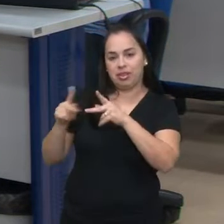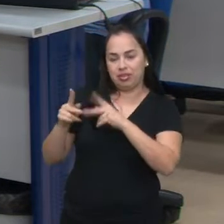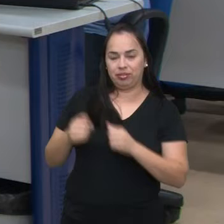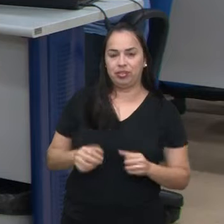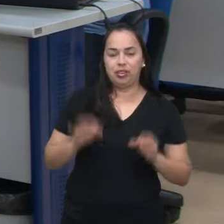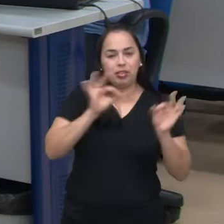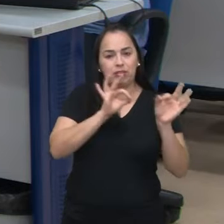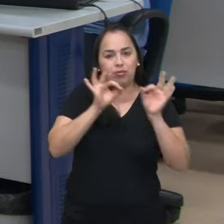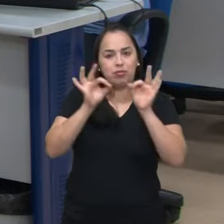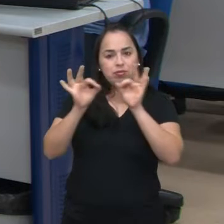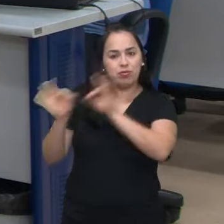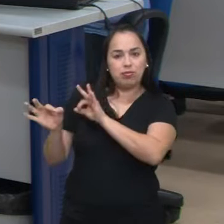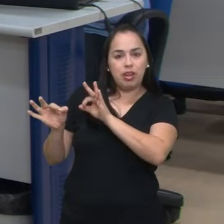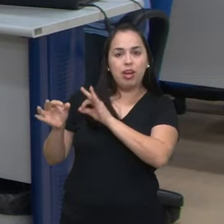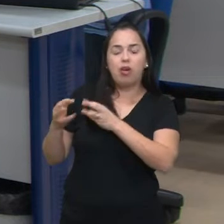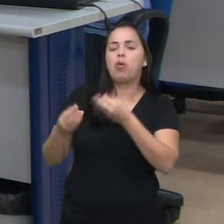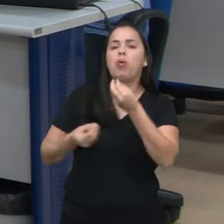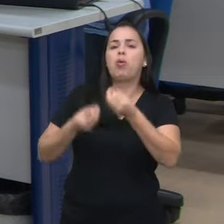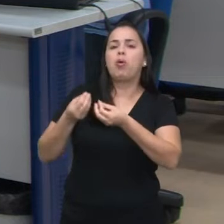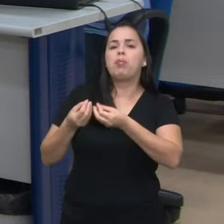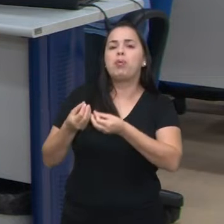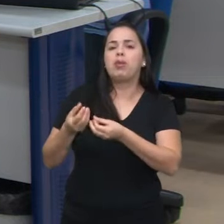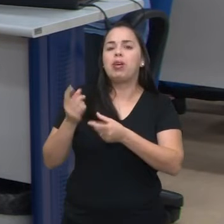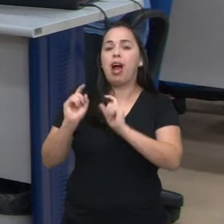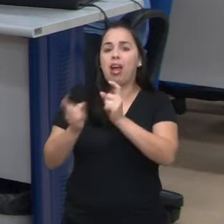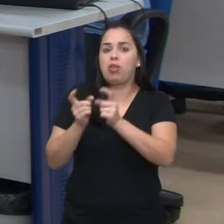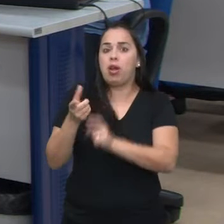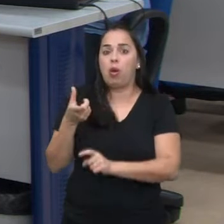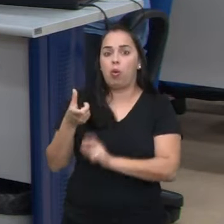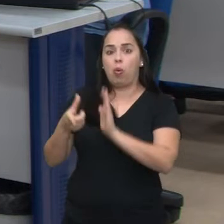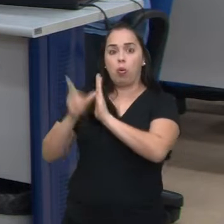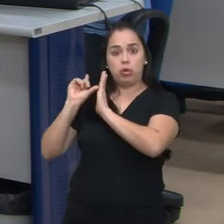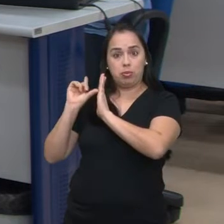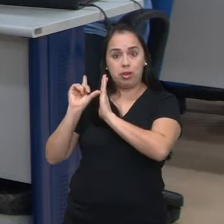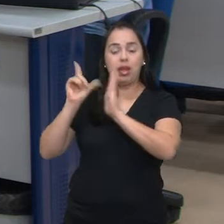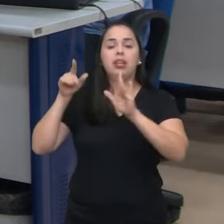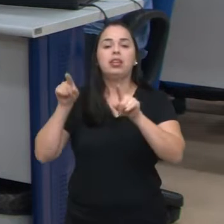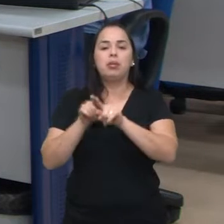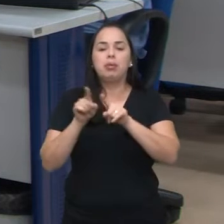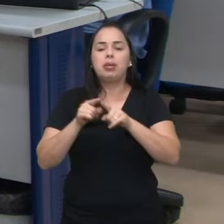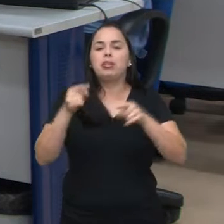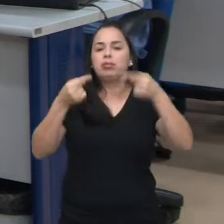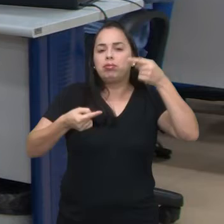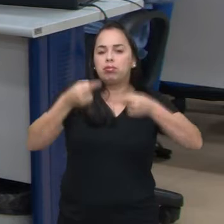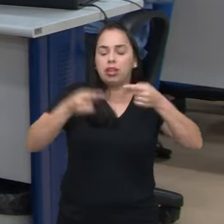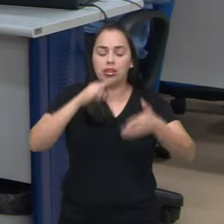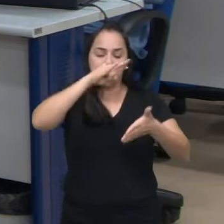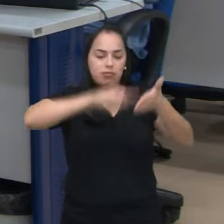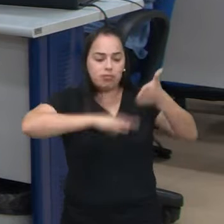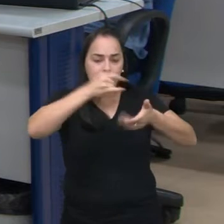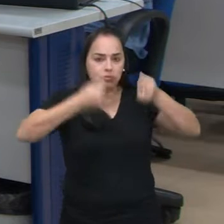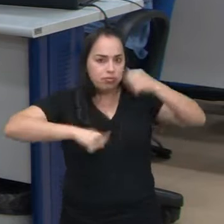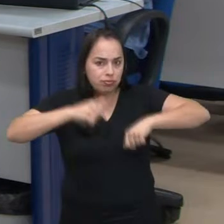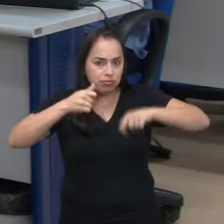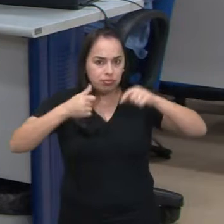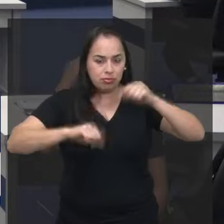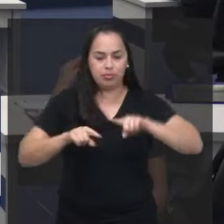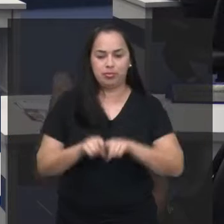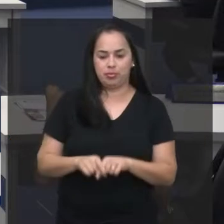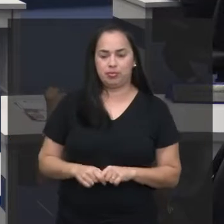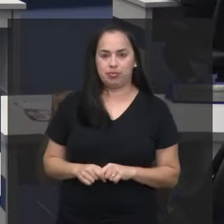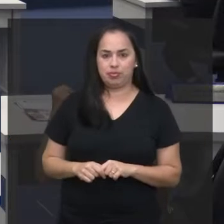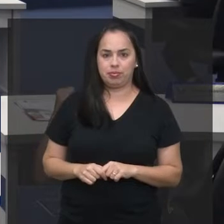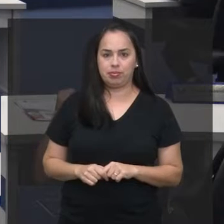nossa cidade e vamos ver como foi a última sessão pautada na votação de documentos e o debate de assuntos de interesse público em